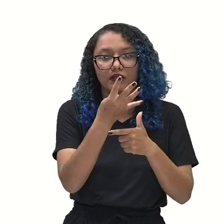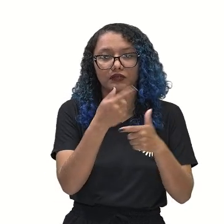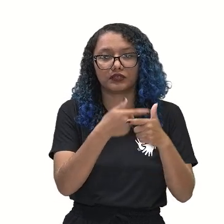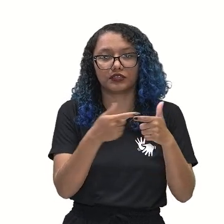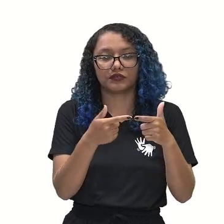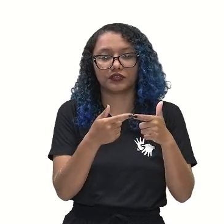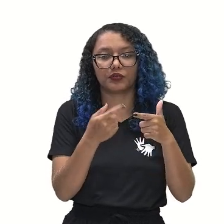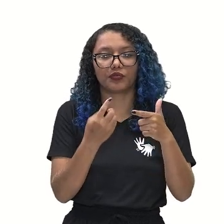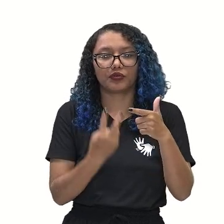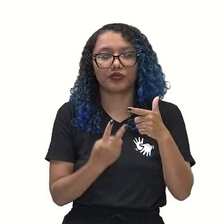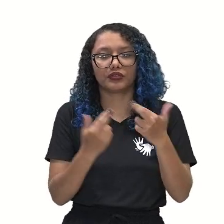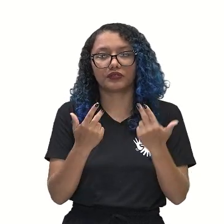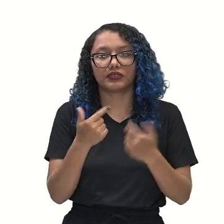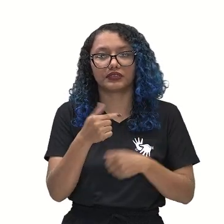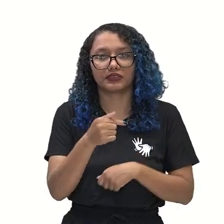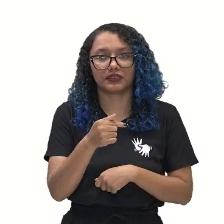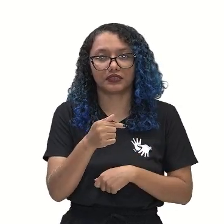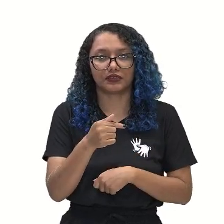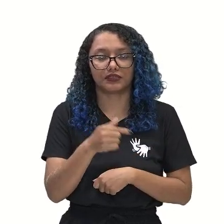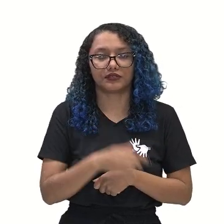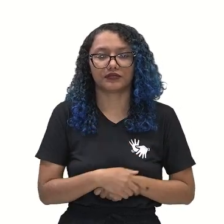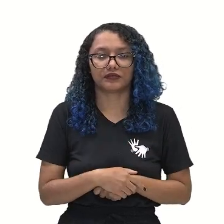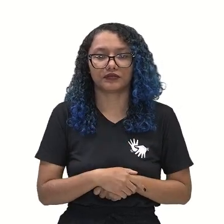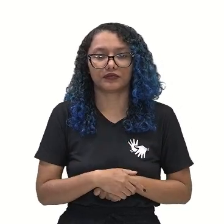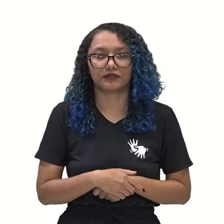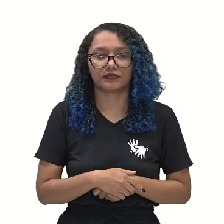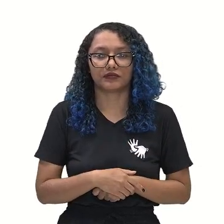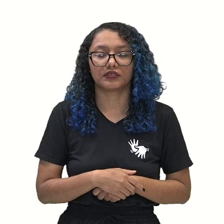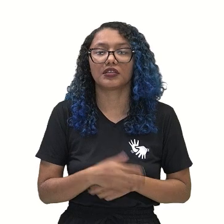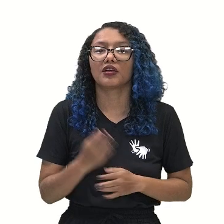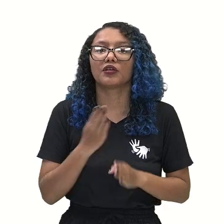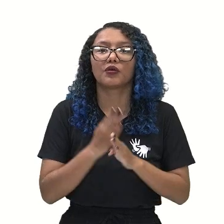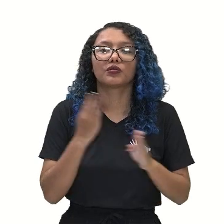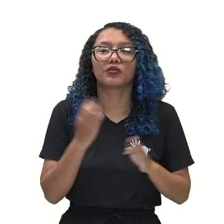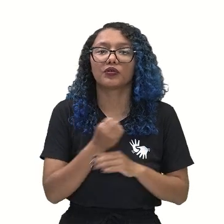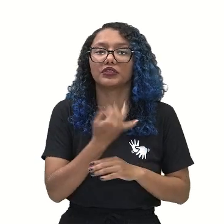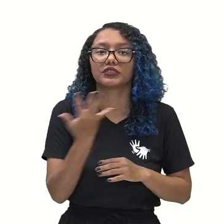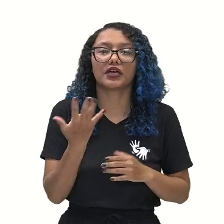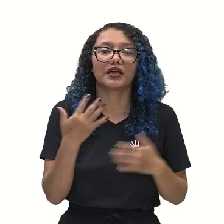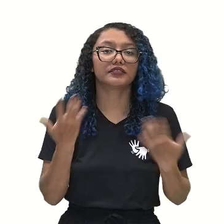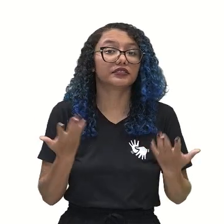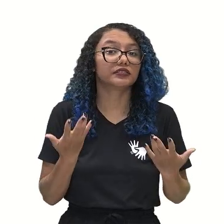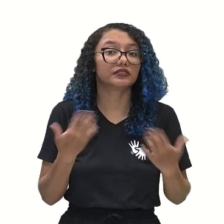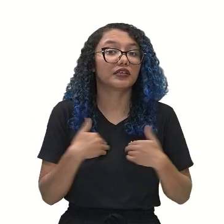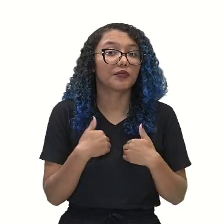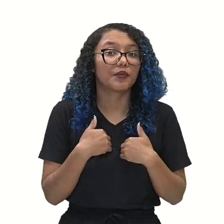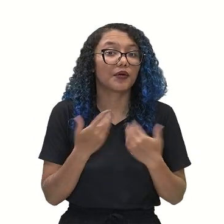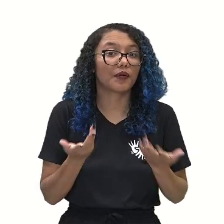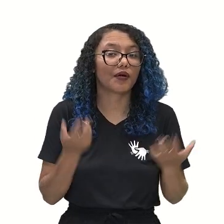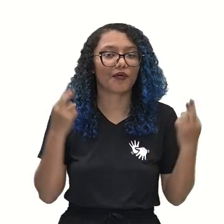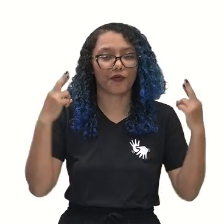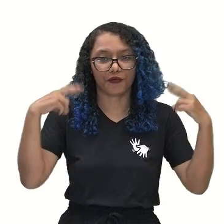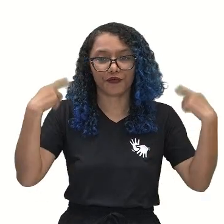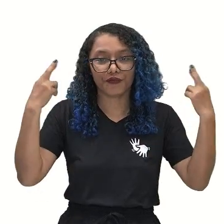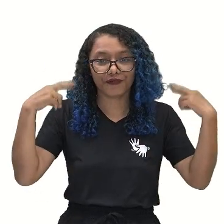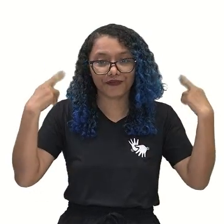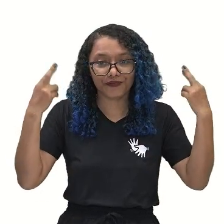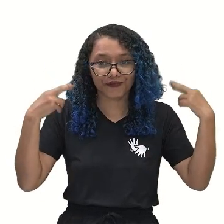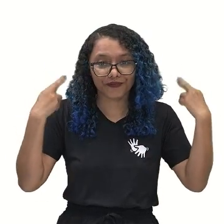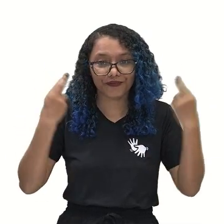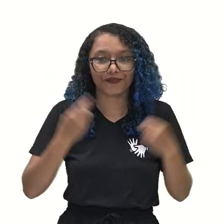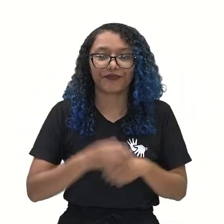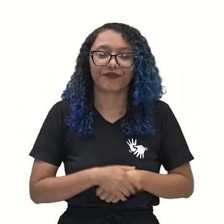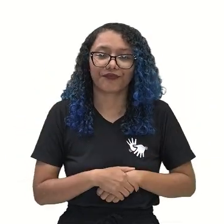7. Encontramos quem, pessoal? Encontramos as ovelhas, né? Beleza, encontramos as